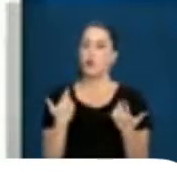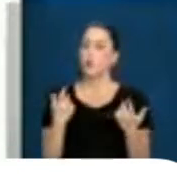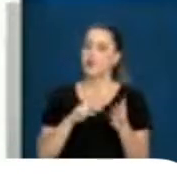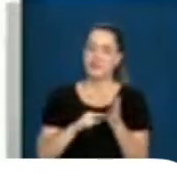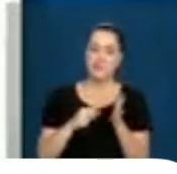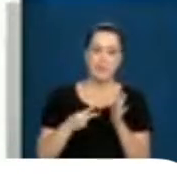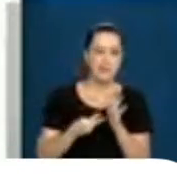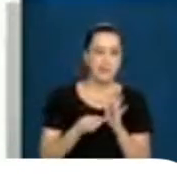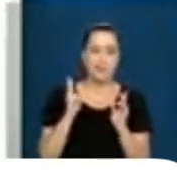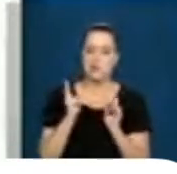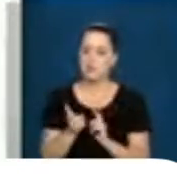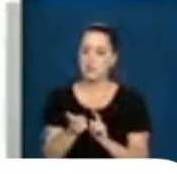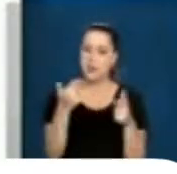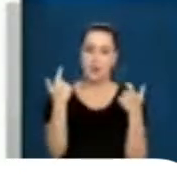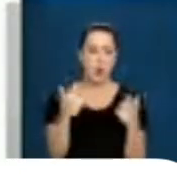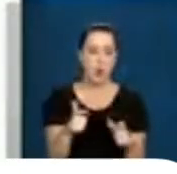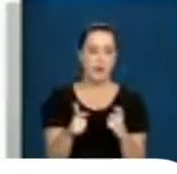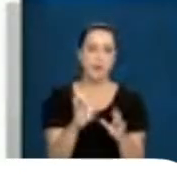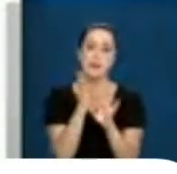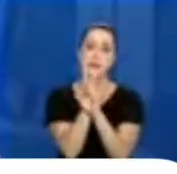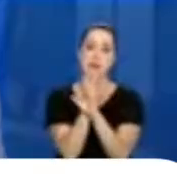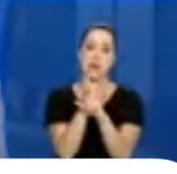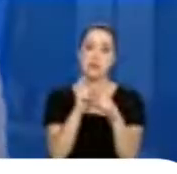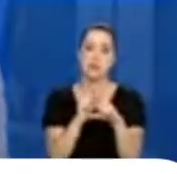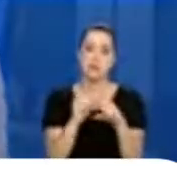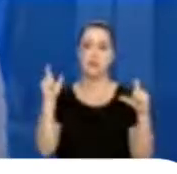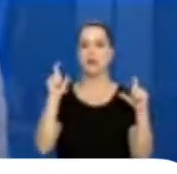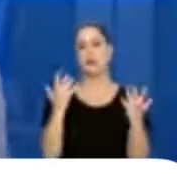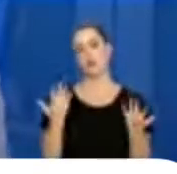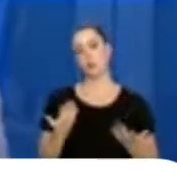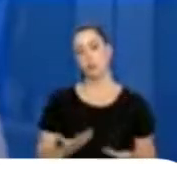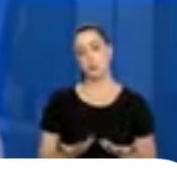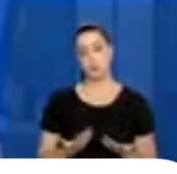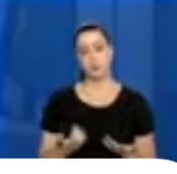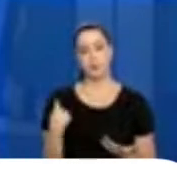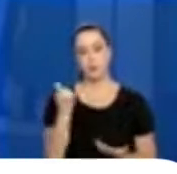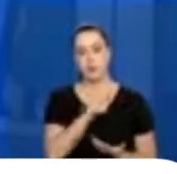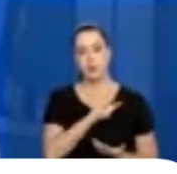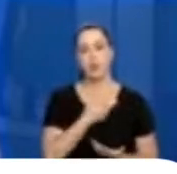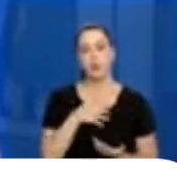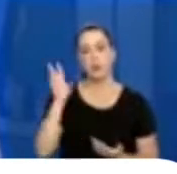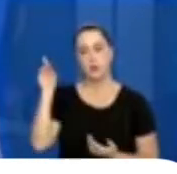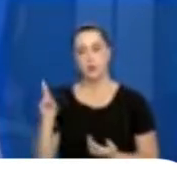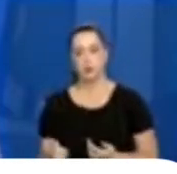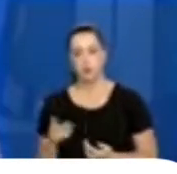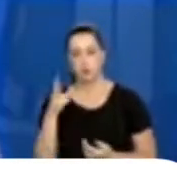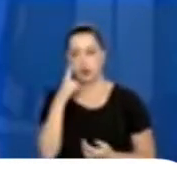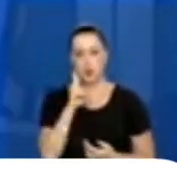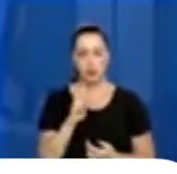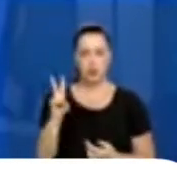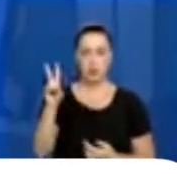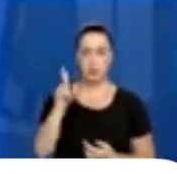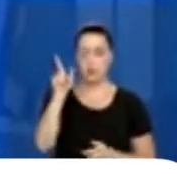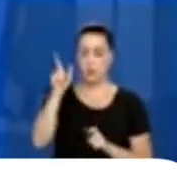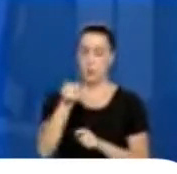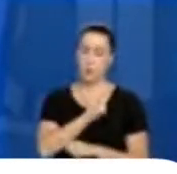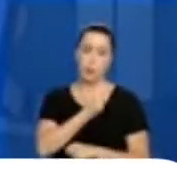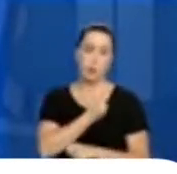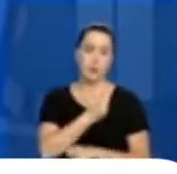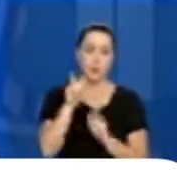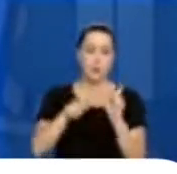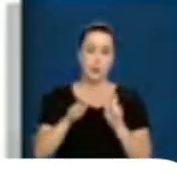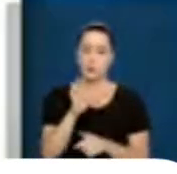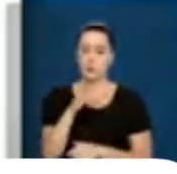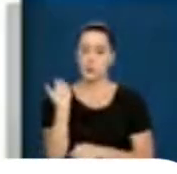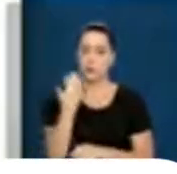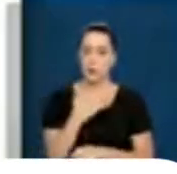urbanos ou regiões metropolitanas de modo geral. Do lado direito, nós temos o coeficiente de mortalidade por 1 milhão de